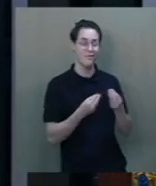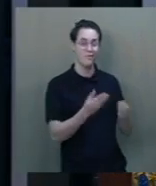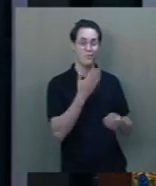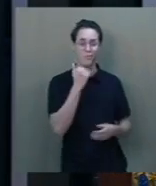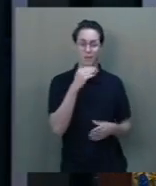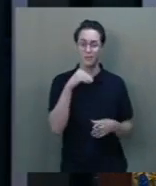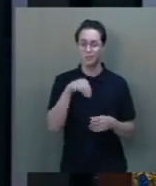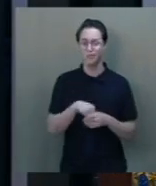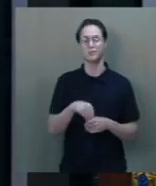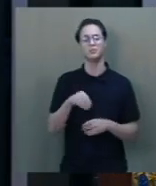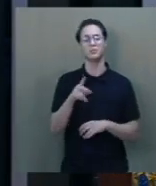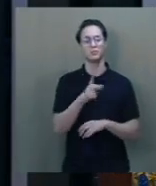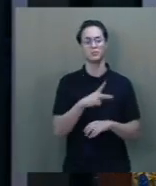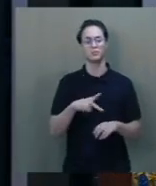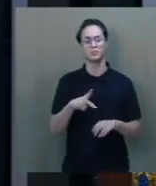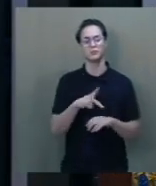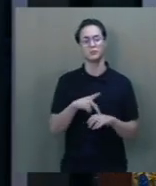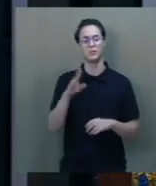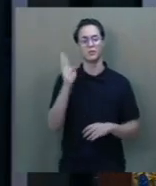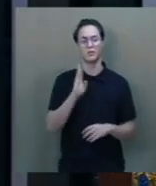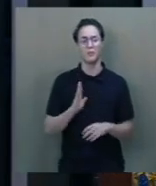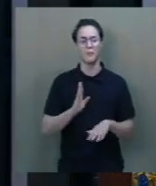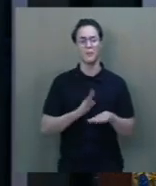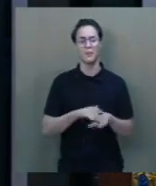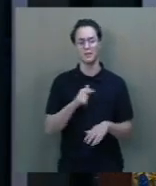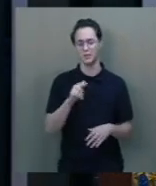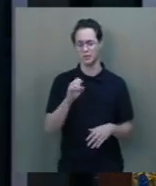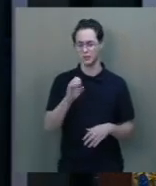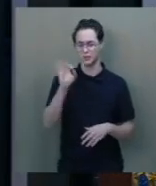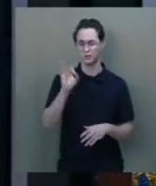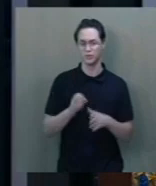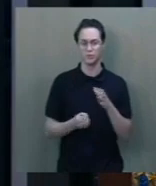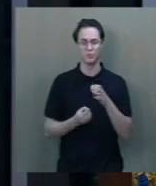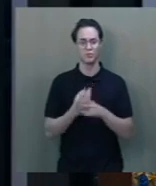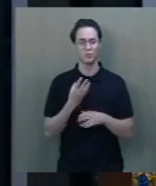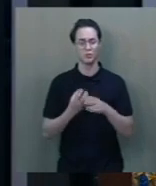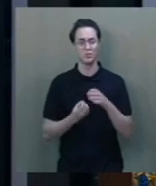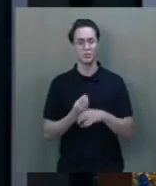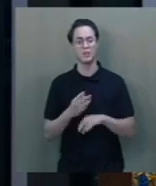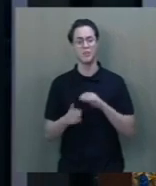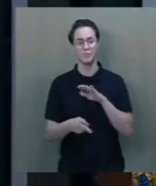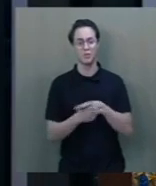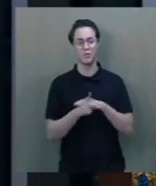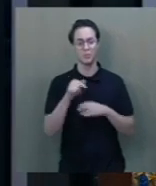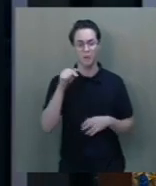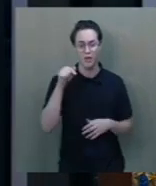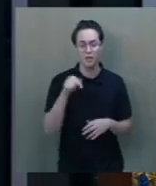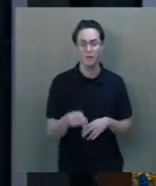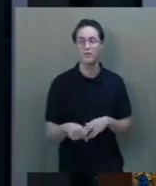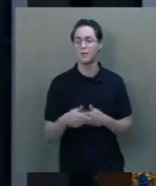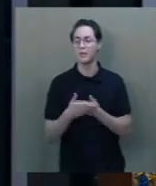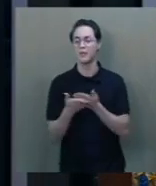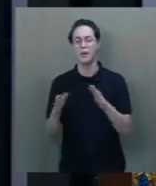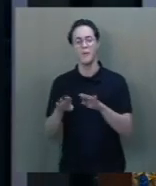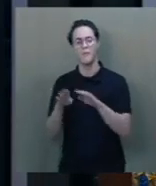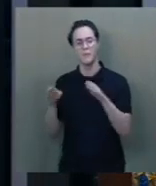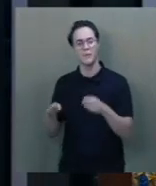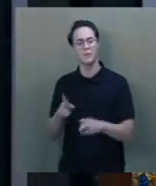de 70% da carne produzida no Brasil não vai para outros países, mas para a mesa do povo